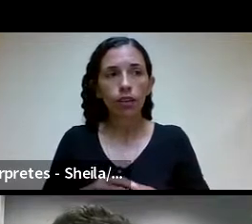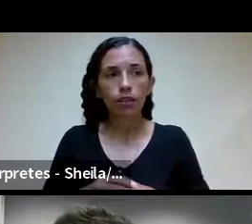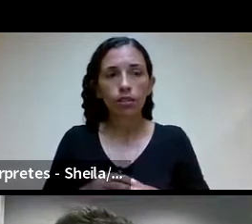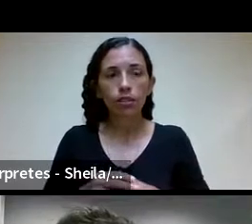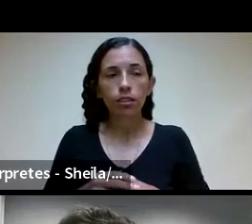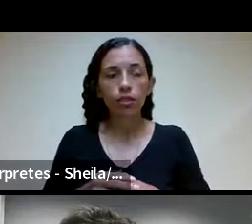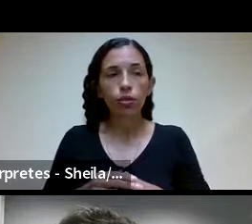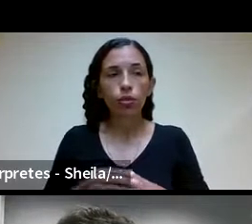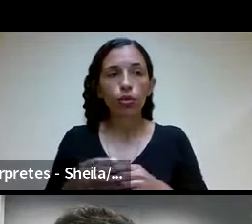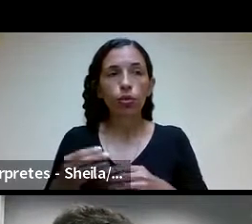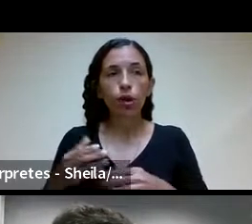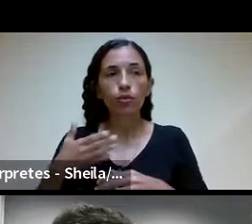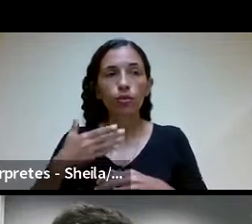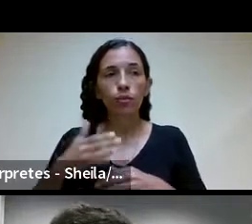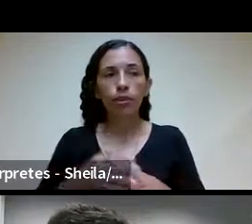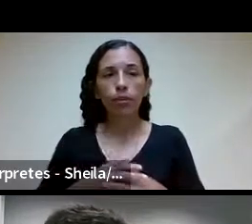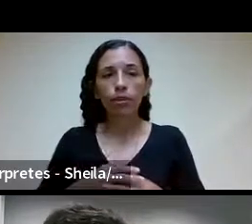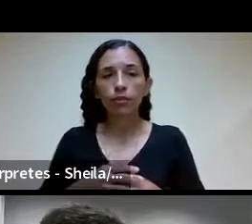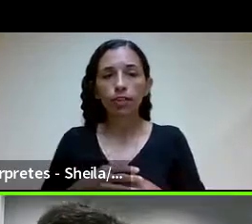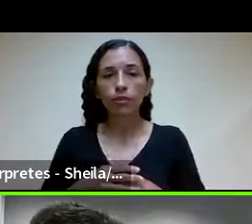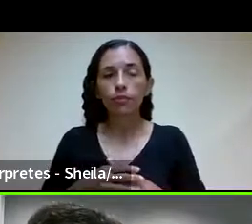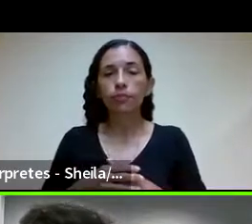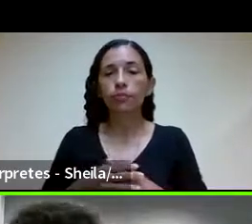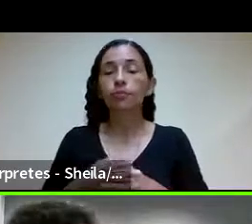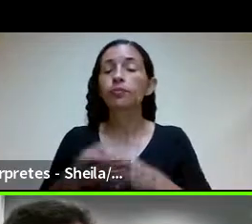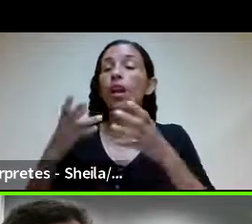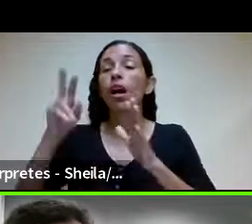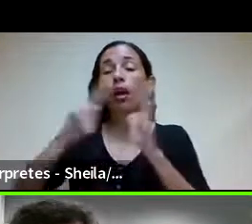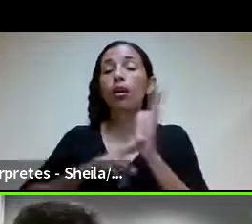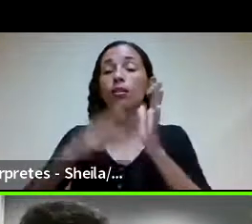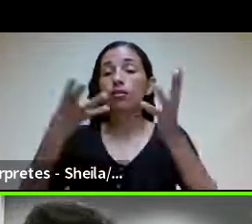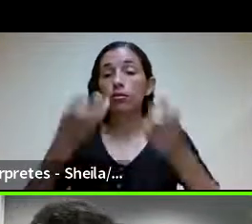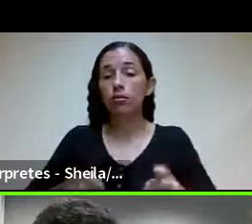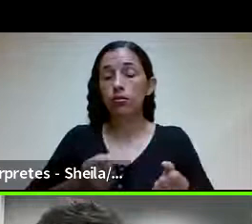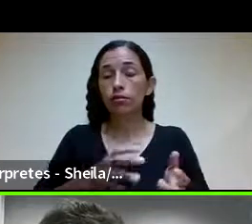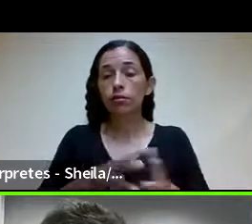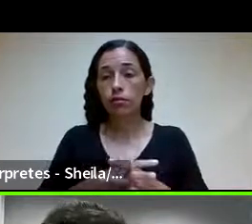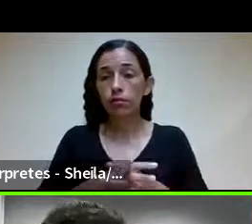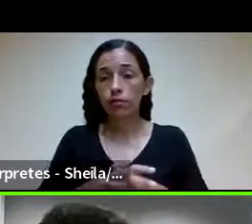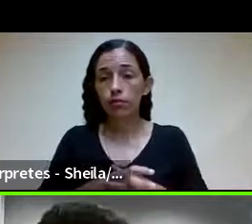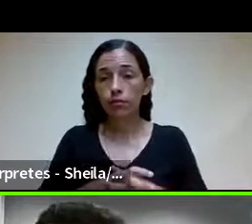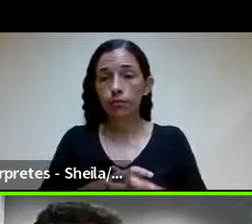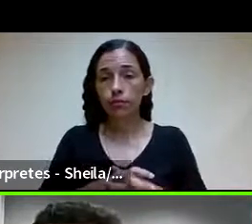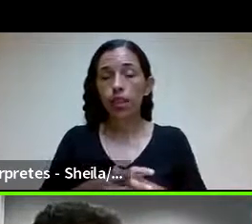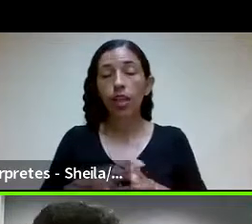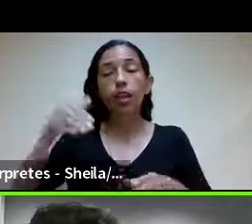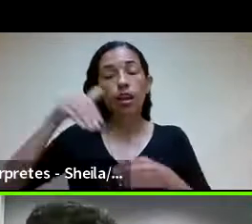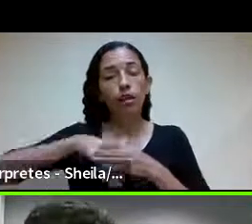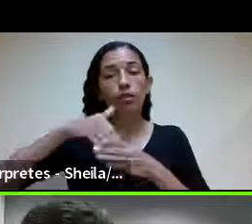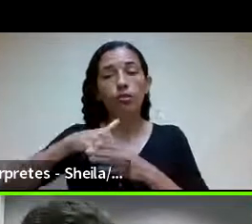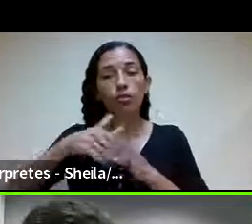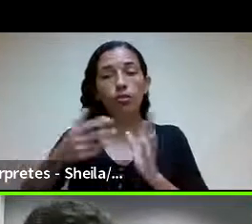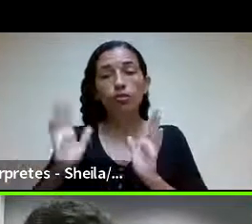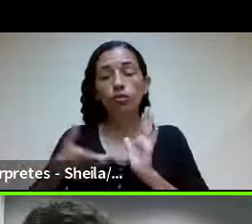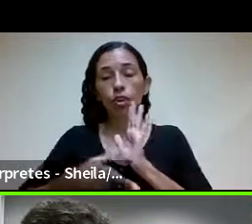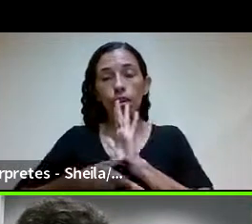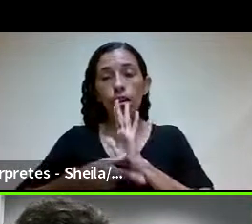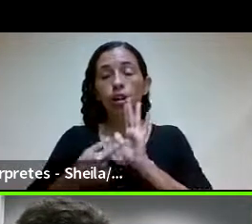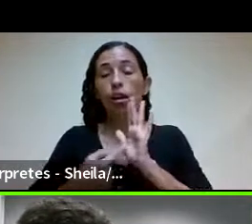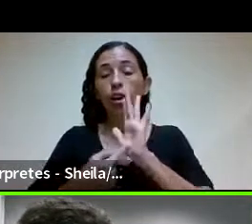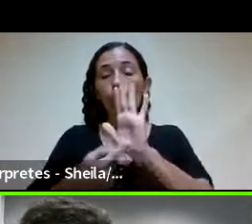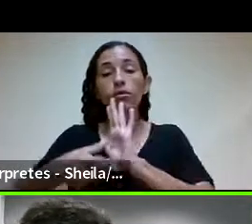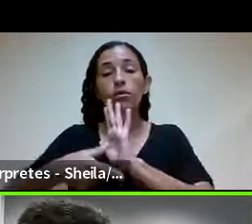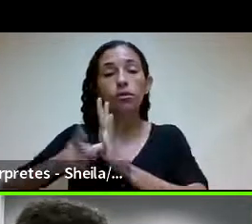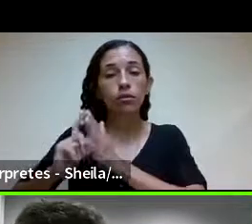Aprovado, prossiga, doutor. Perfeito. Obrigado, desembargador. Bem, já disponível o voto na linha do